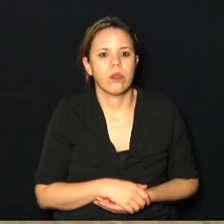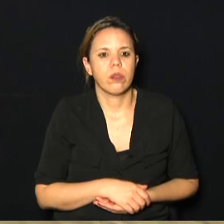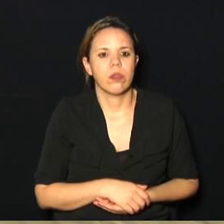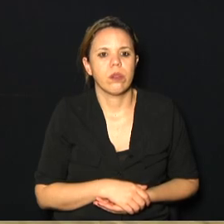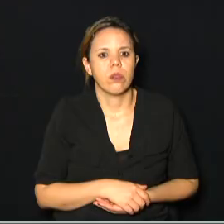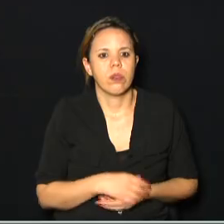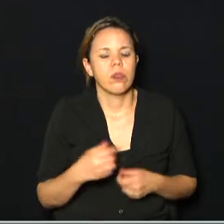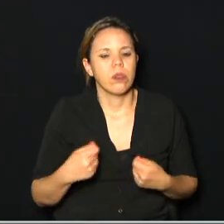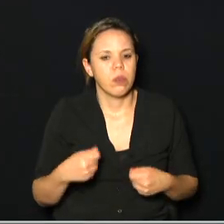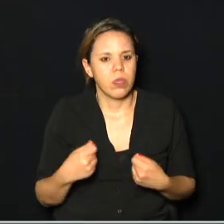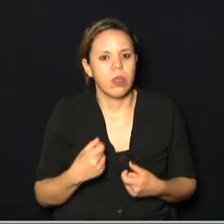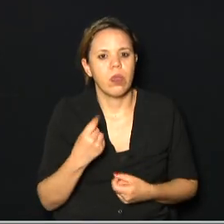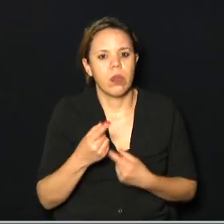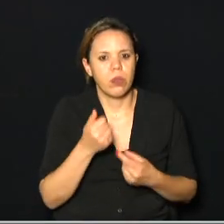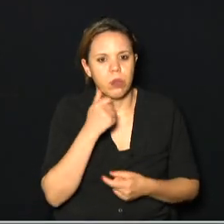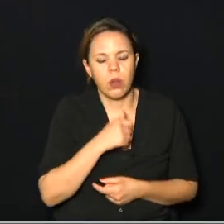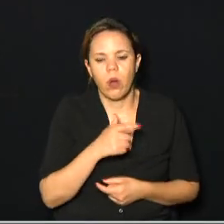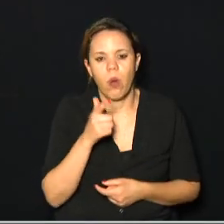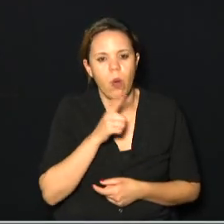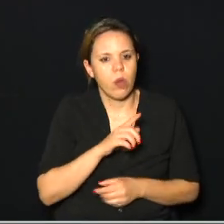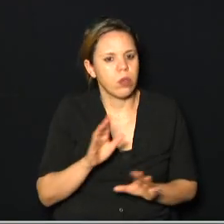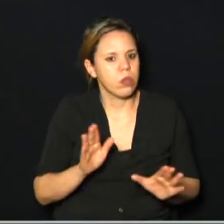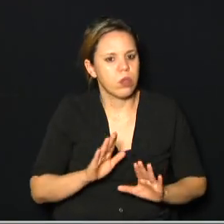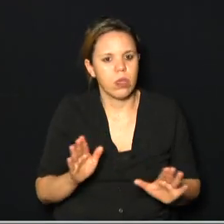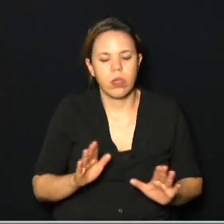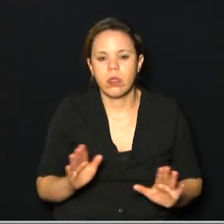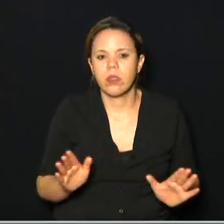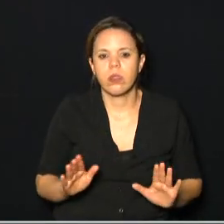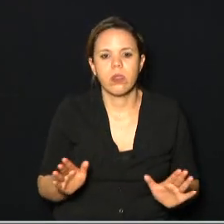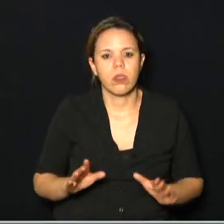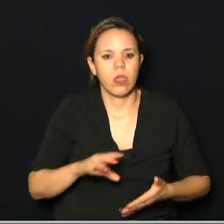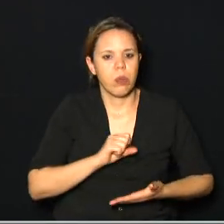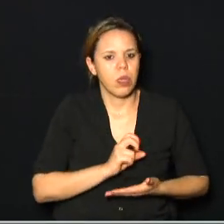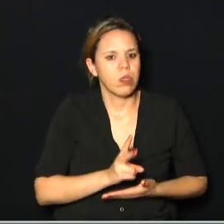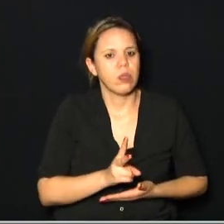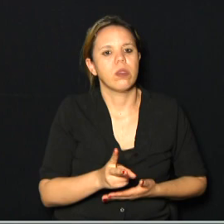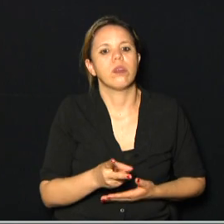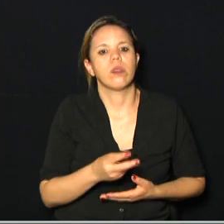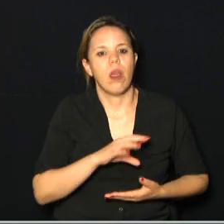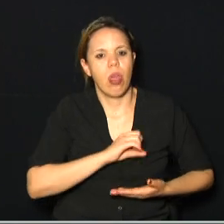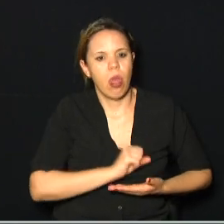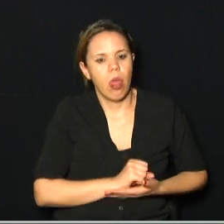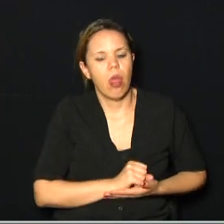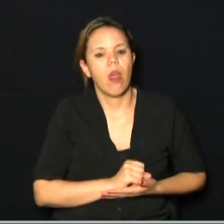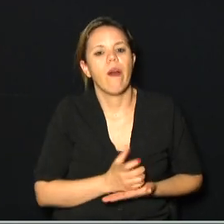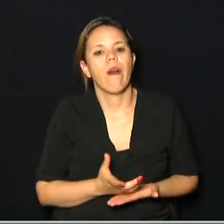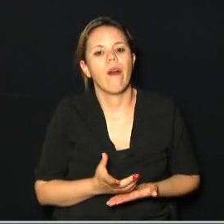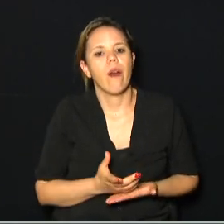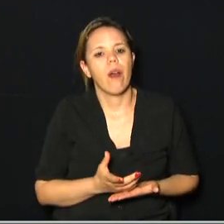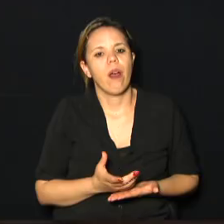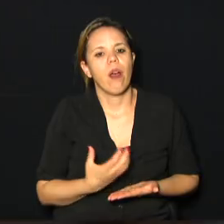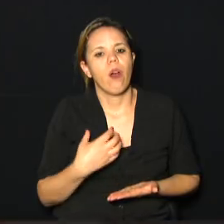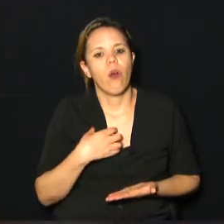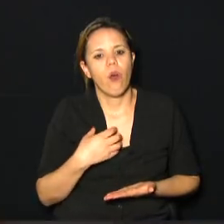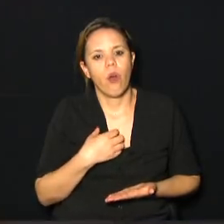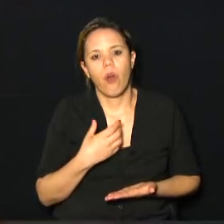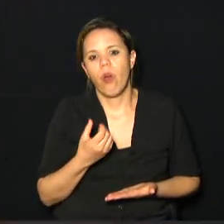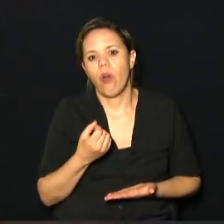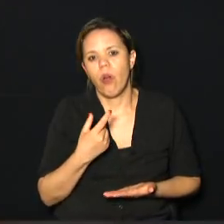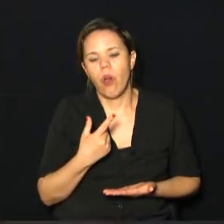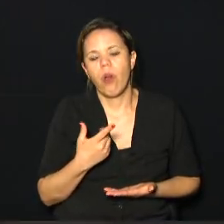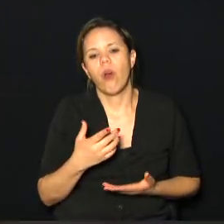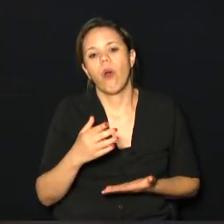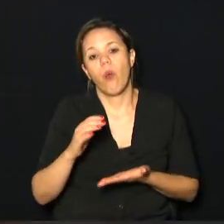Aí precisa, algumas mulheres não conseguem ficar totalmente amamentando em seio e recebem uma fórmula láctea, né,